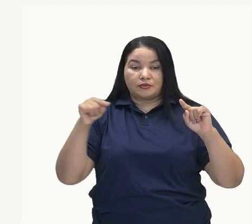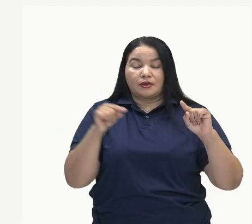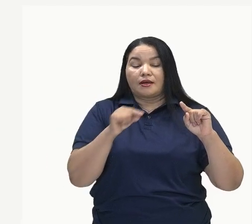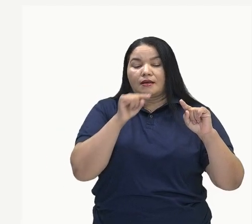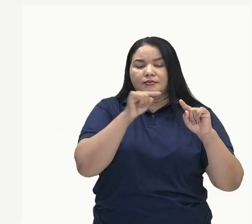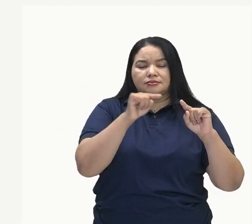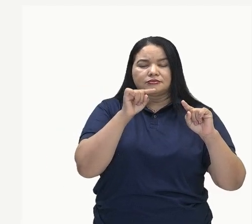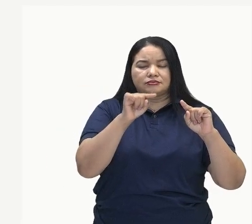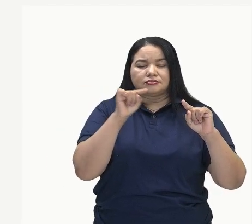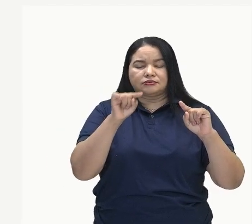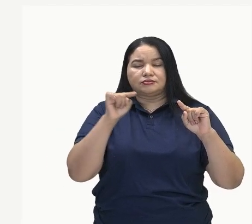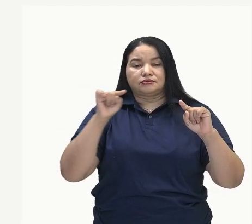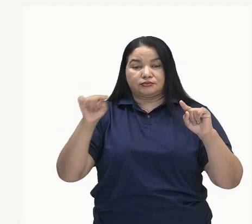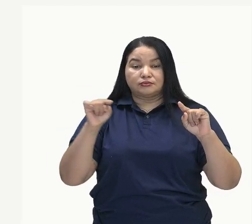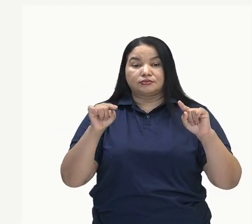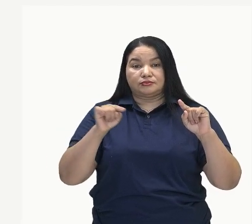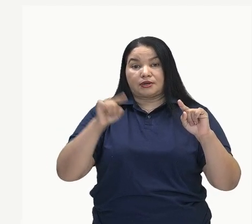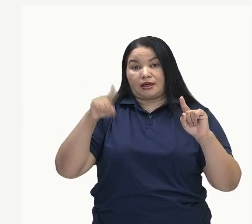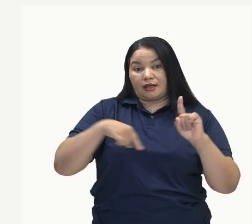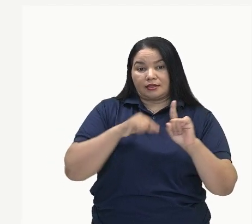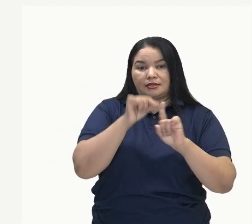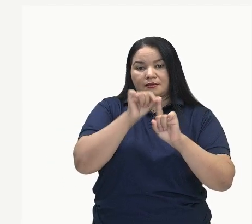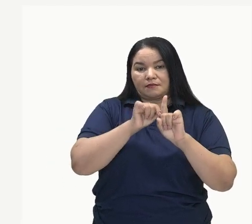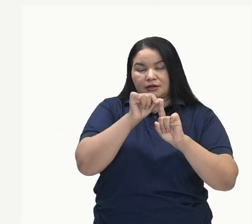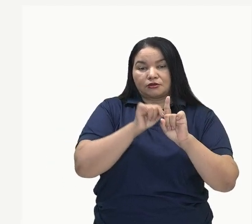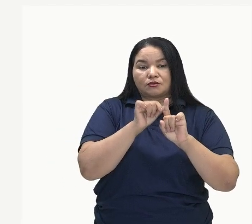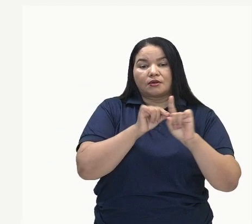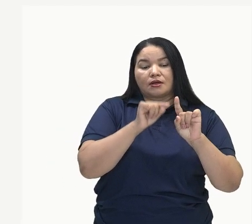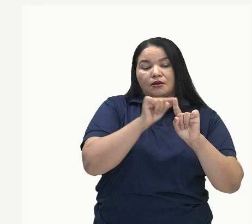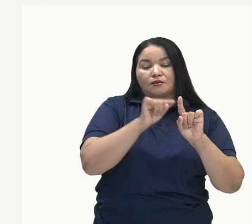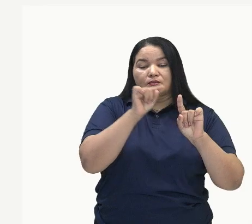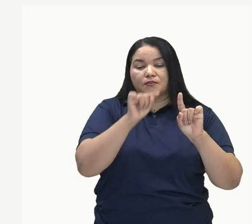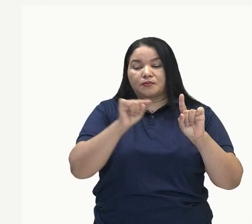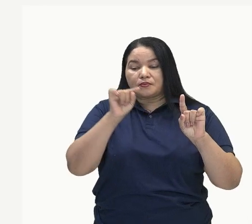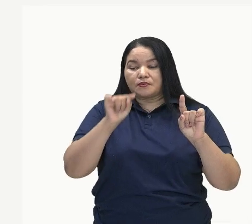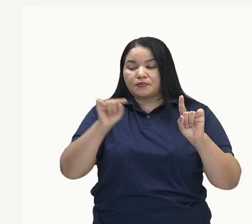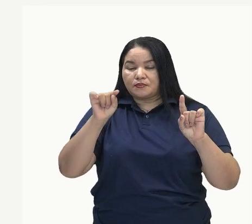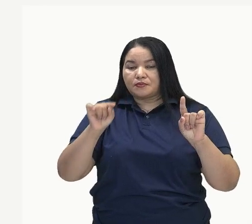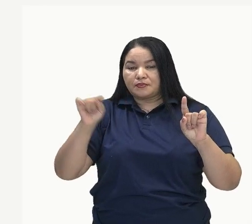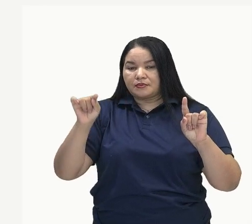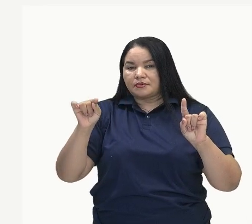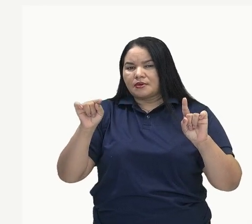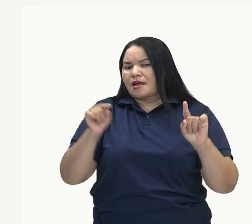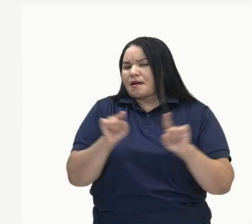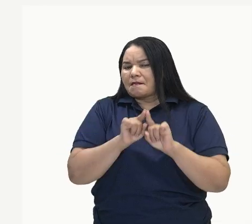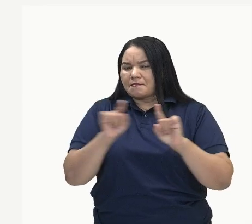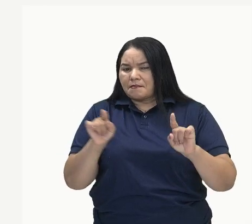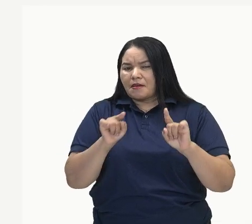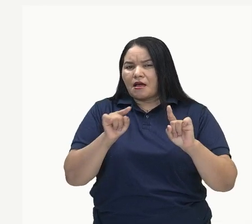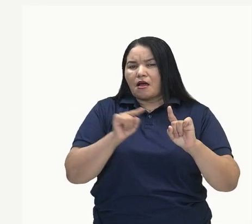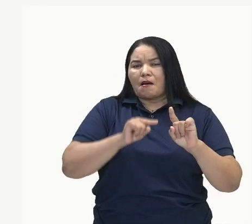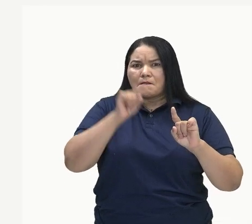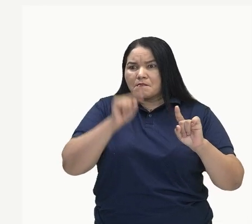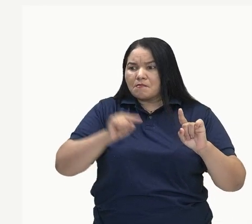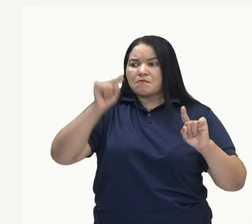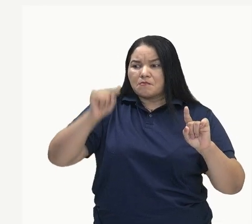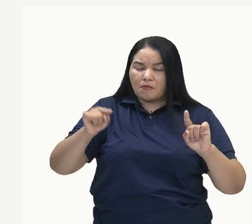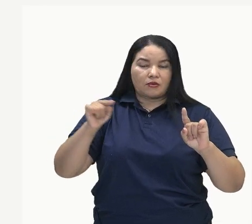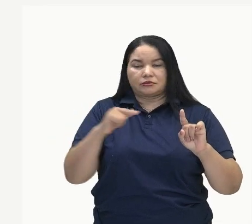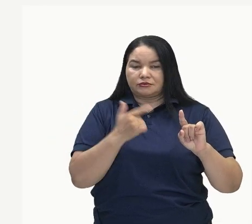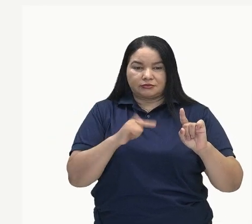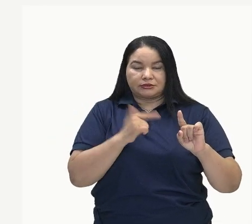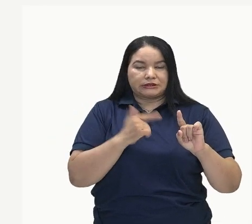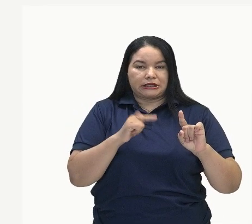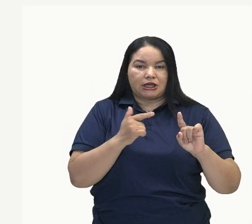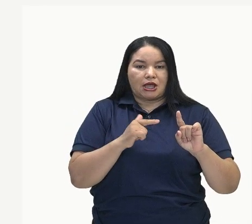tabela, e depois esses pontos são ligados aqui por linha. Então, não há muita variação de temperatura